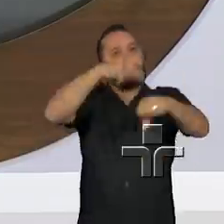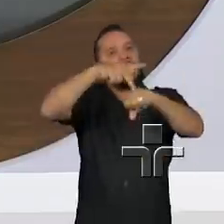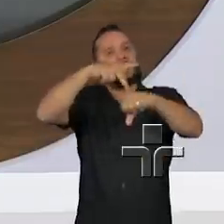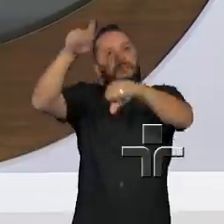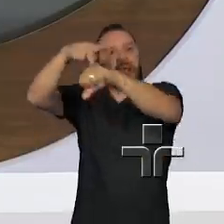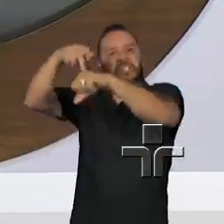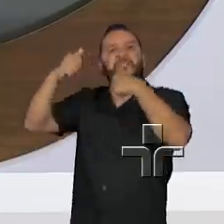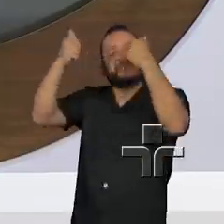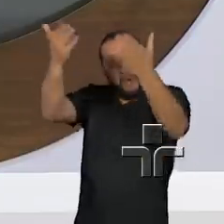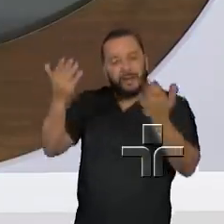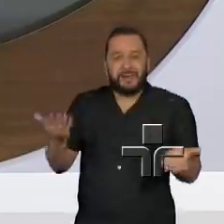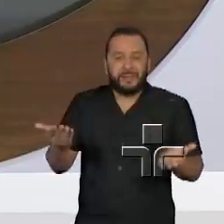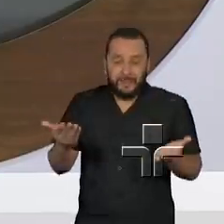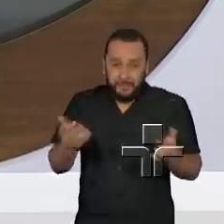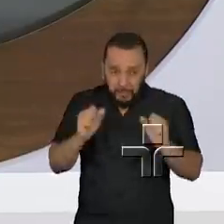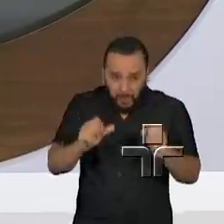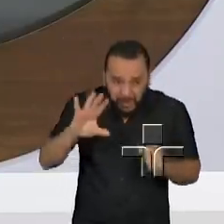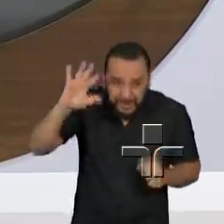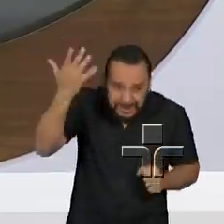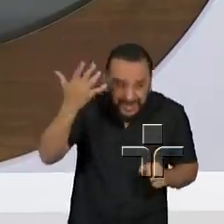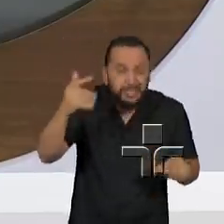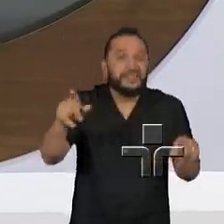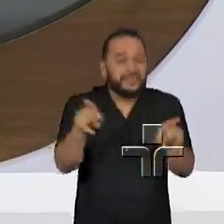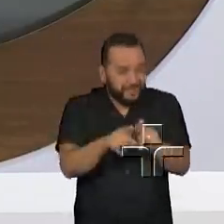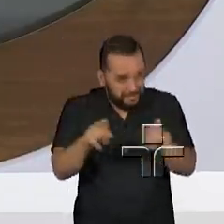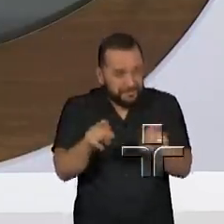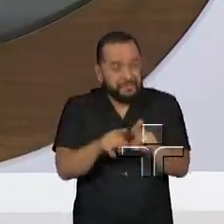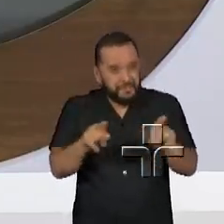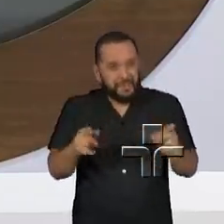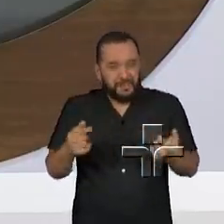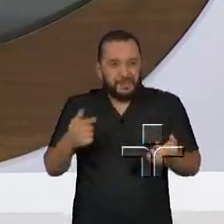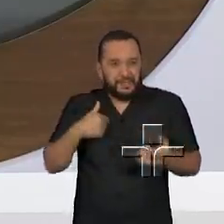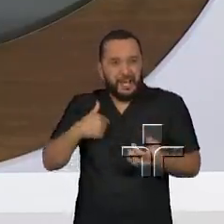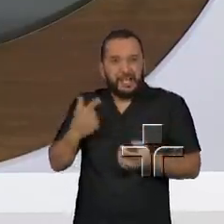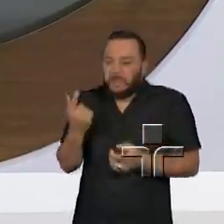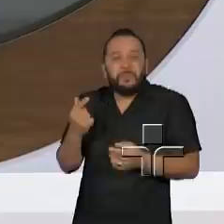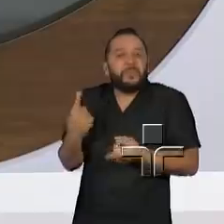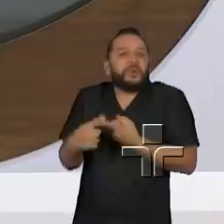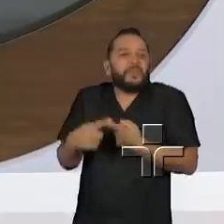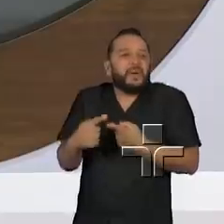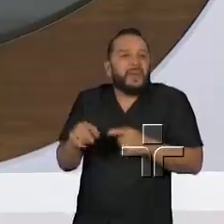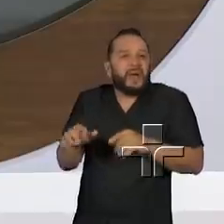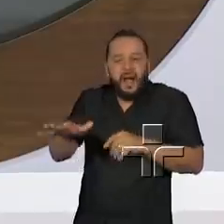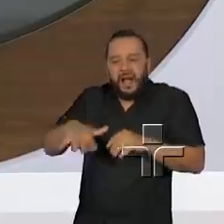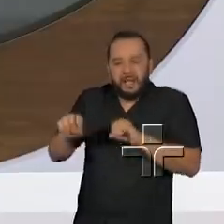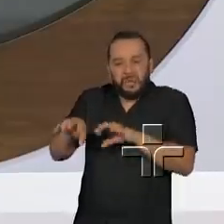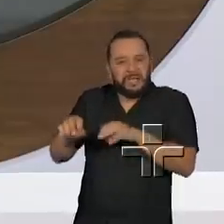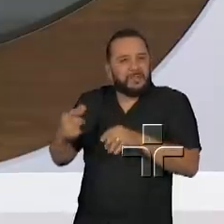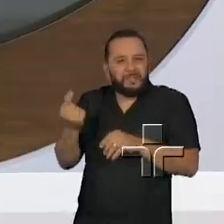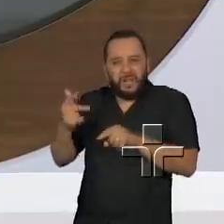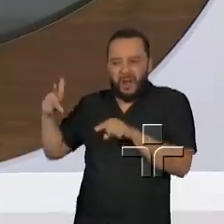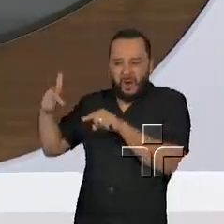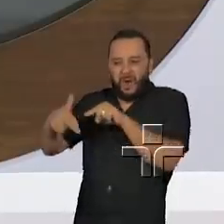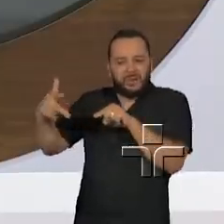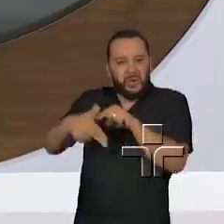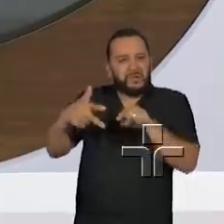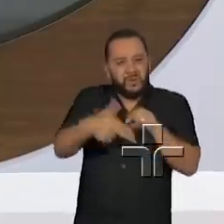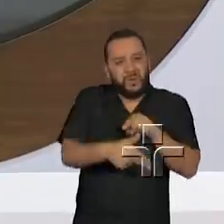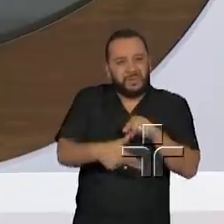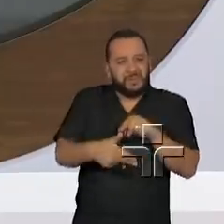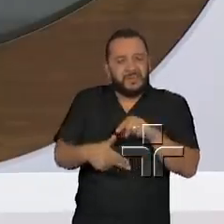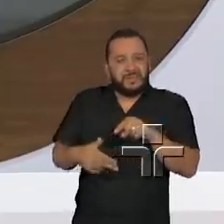assim? Porque o grande problema de mexer em área tão sensível quanto a educação é que, às vezes, você faz uma mudança aqui que vai